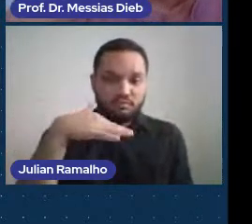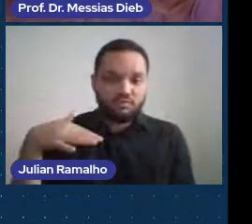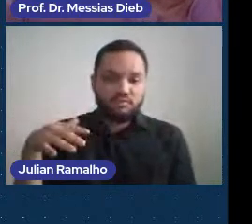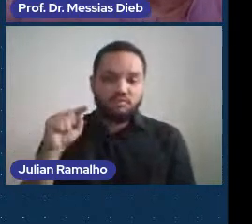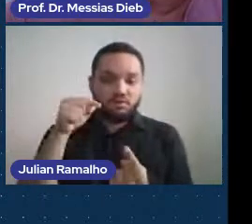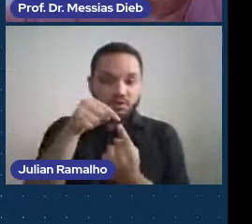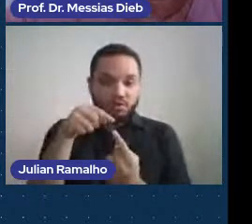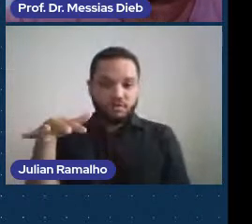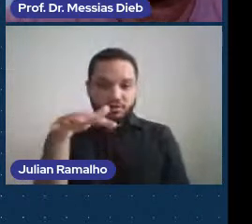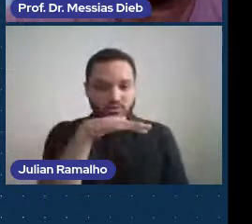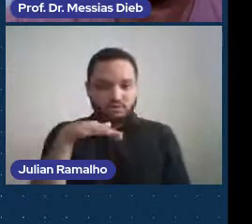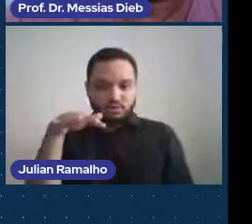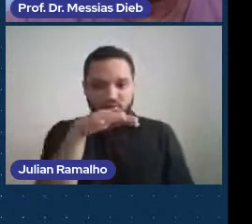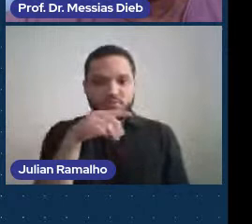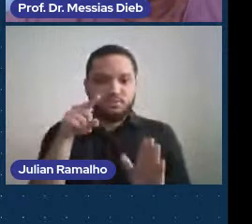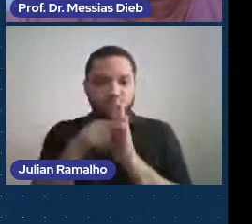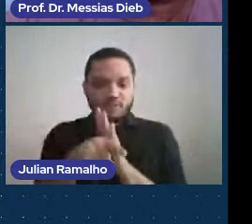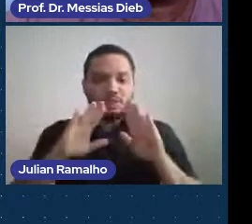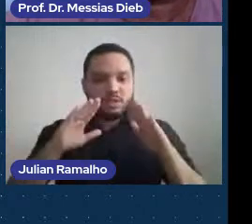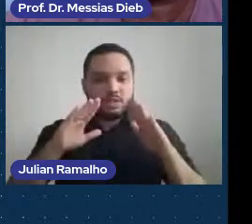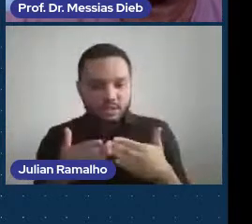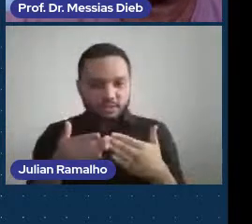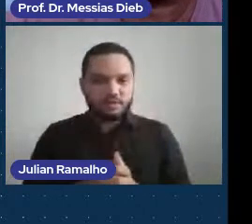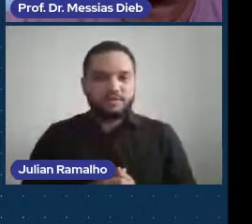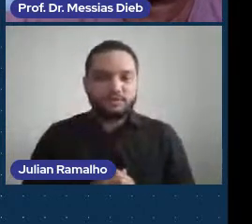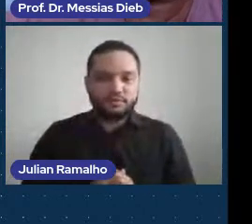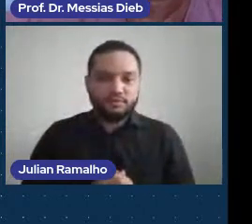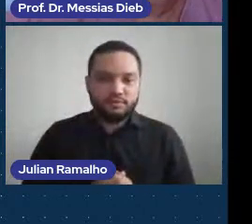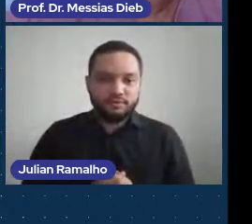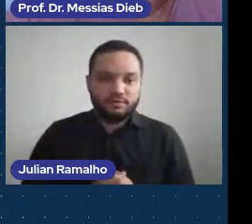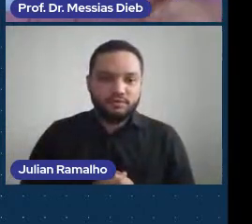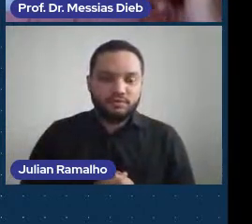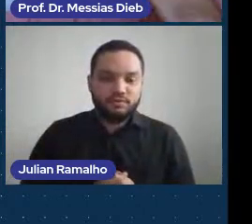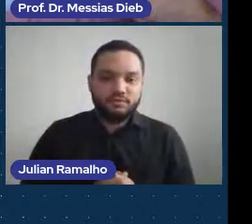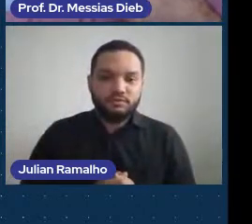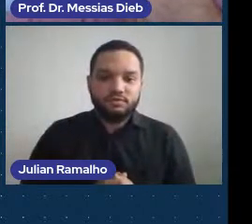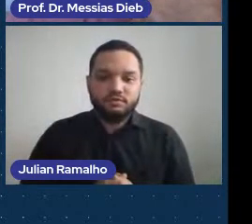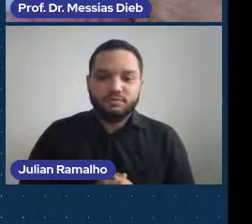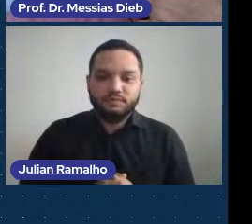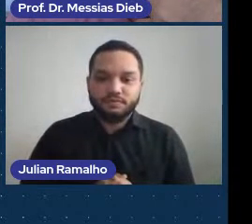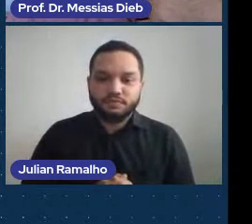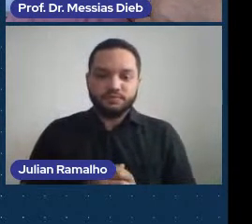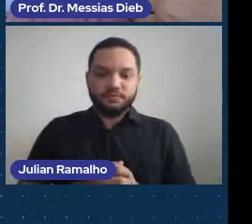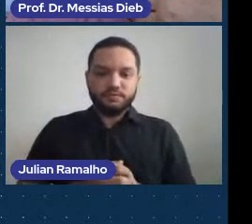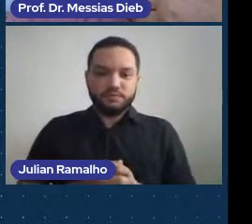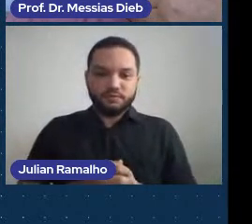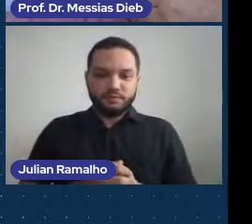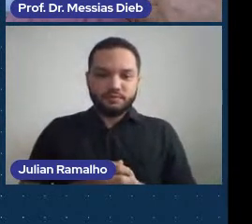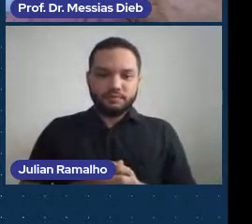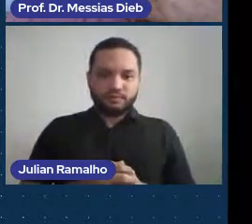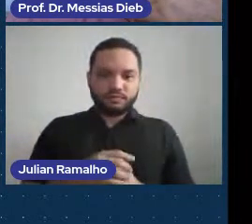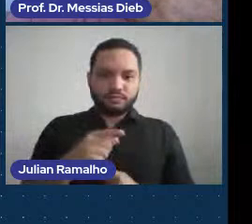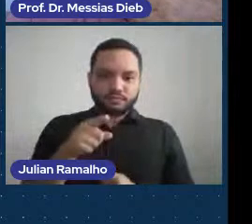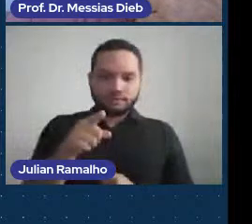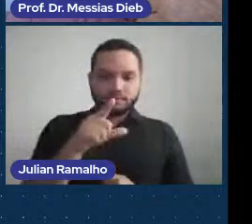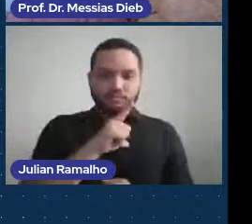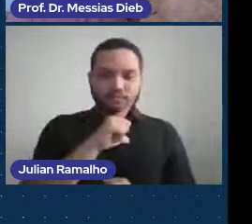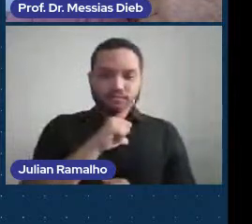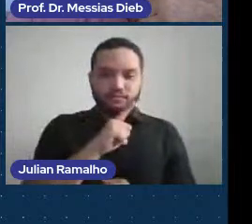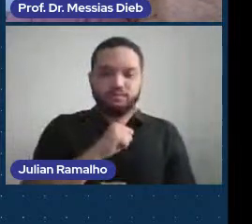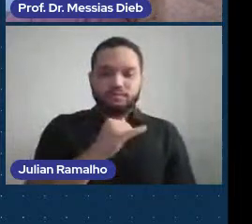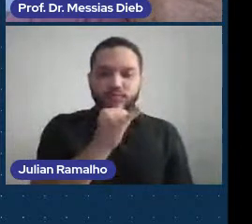específicas gerando o objetivo ou os objetivos específicos, né? Então, aqui nós temos exemplo,